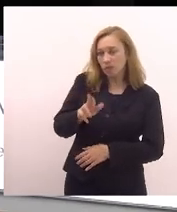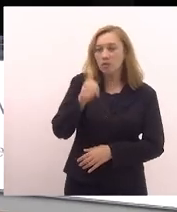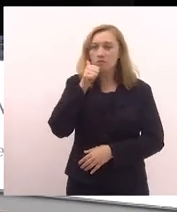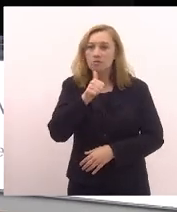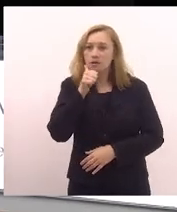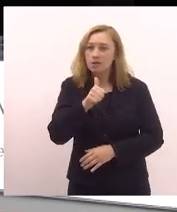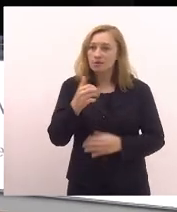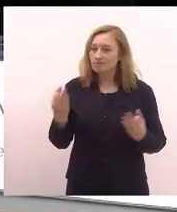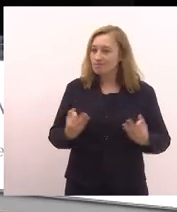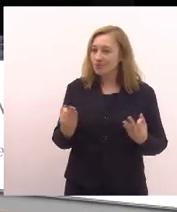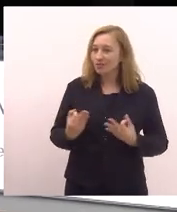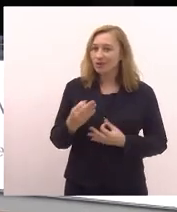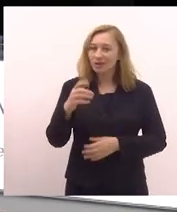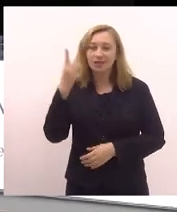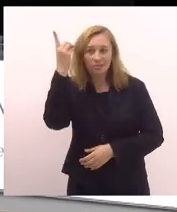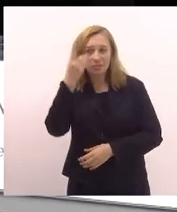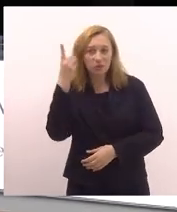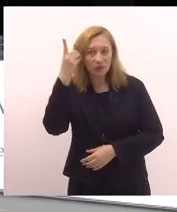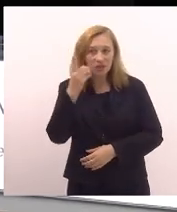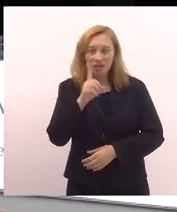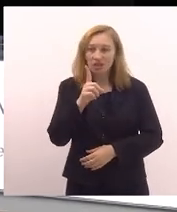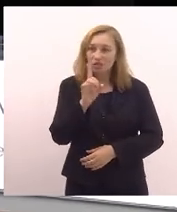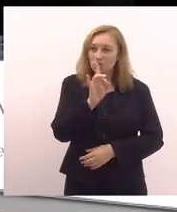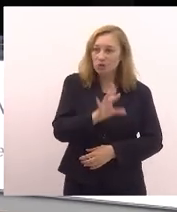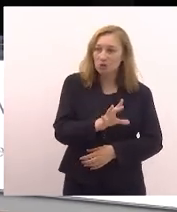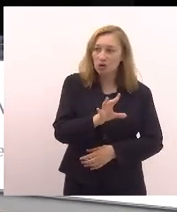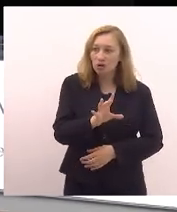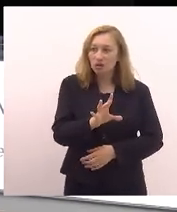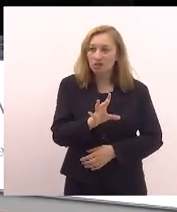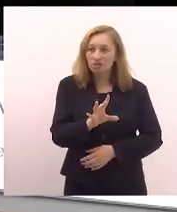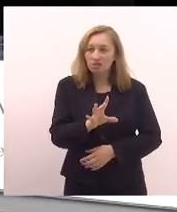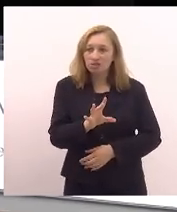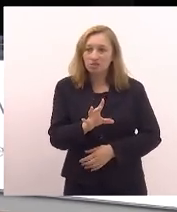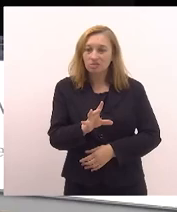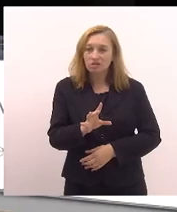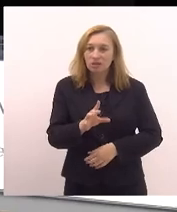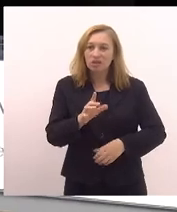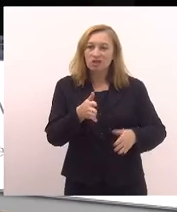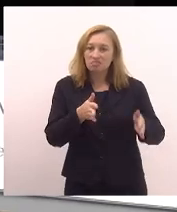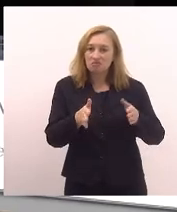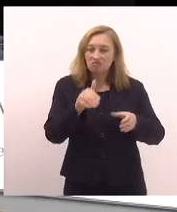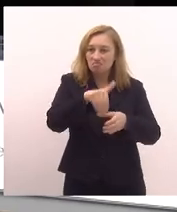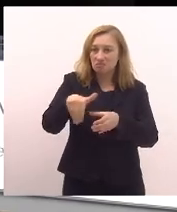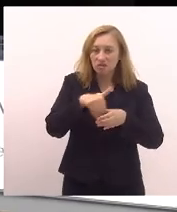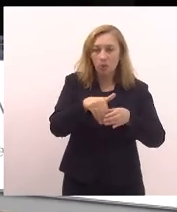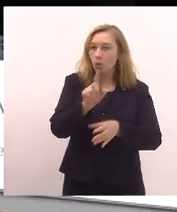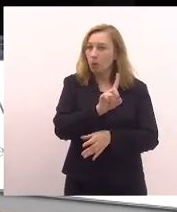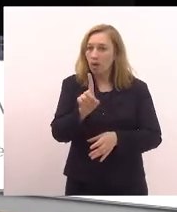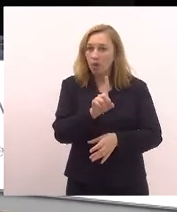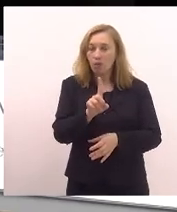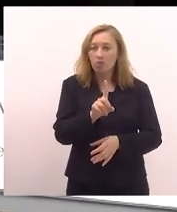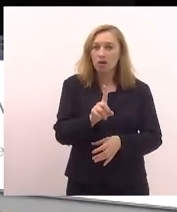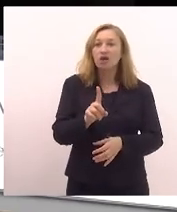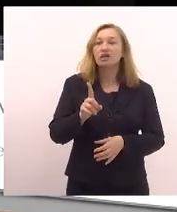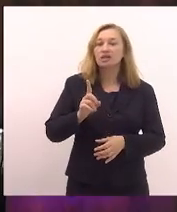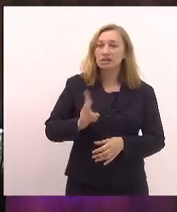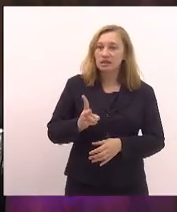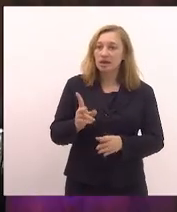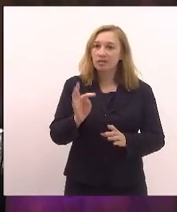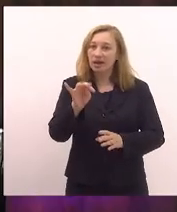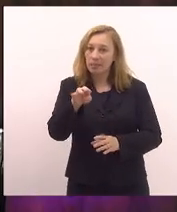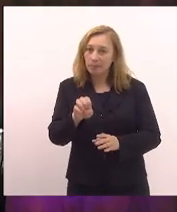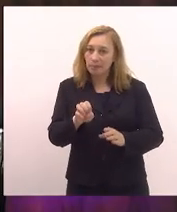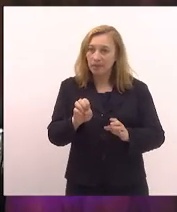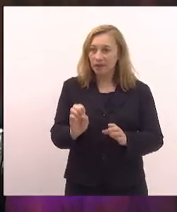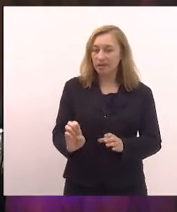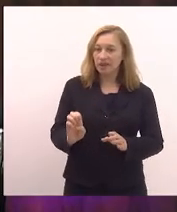brilhante, deputada, que não está somente com o povo em época de eleição. Eu posso garantir, esse gabinete é um gabinete aberto e essa